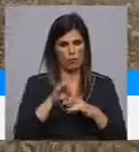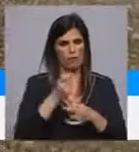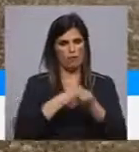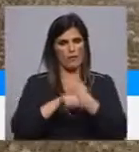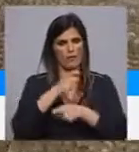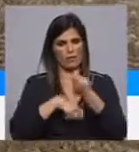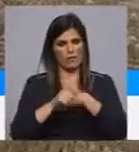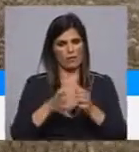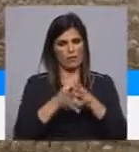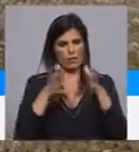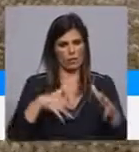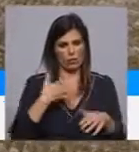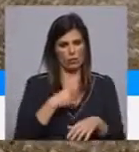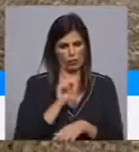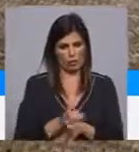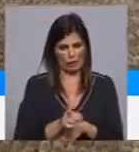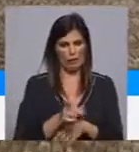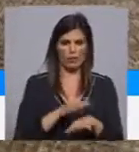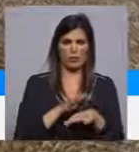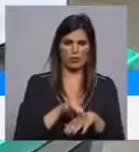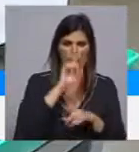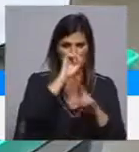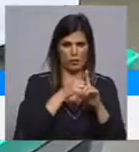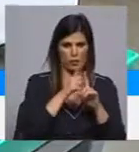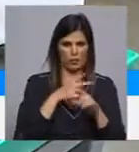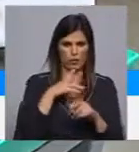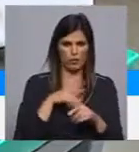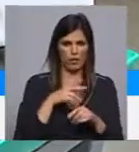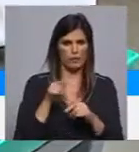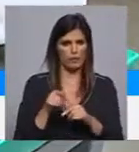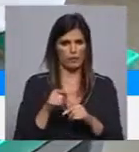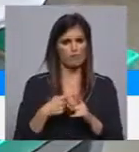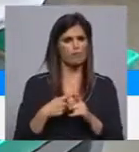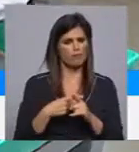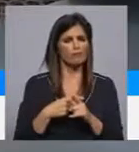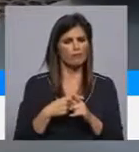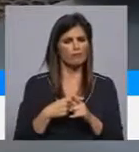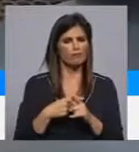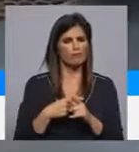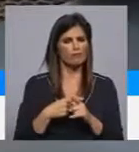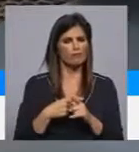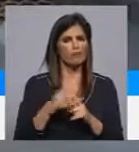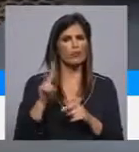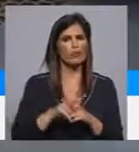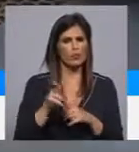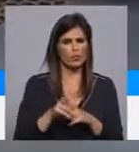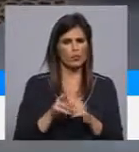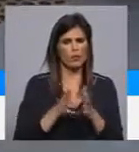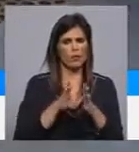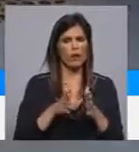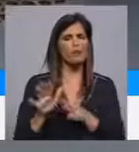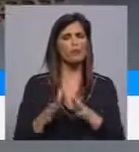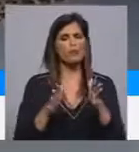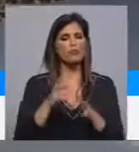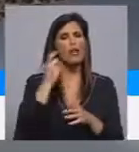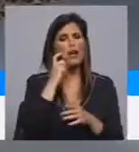principais importadores mundiais. Por isso, o objetivo de Portugal é ambicioso. Nos tornámos o segundo maior produtor de